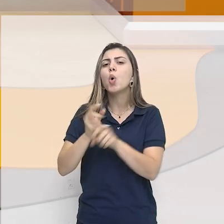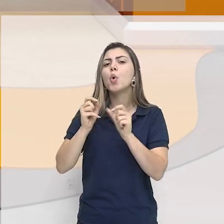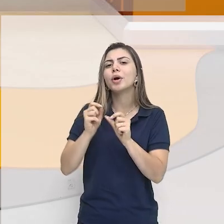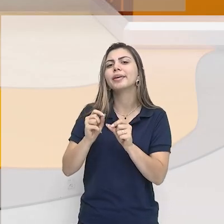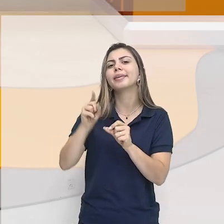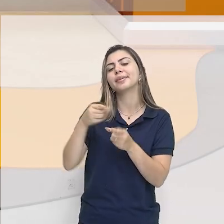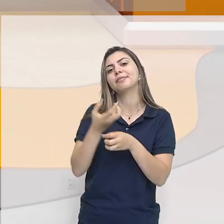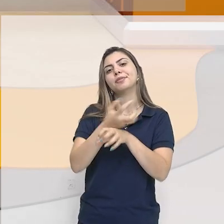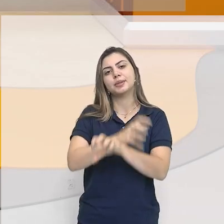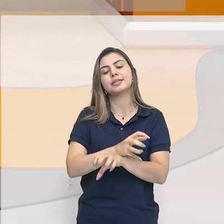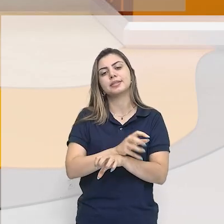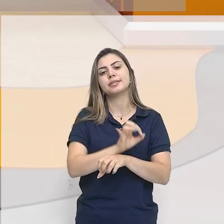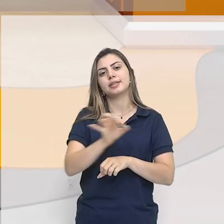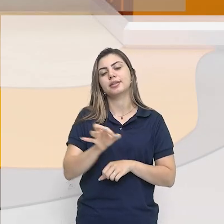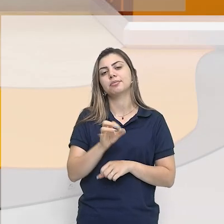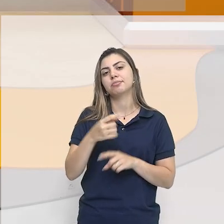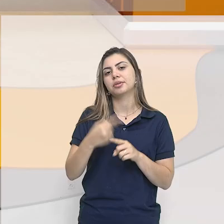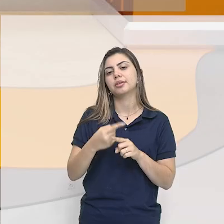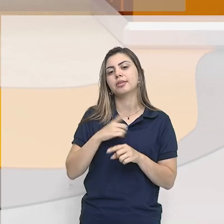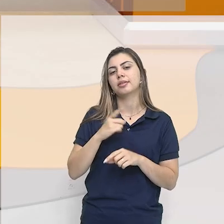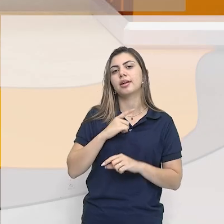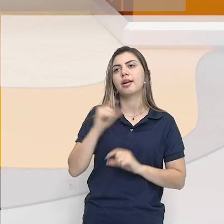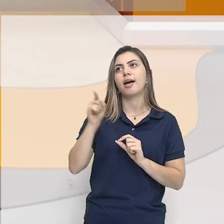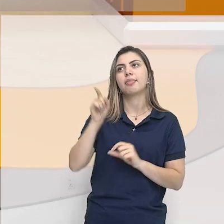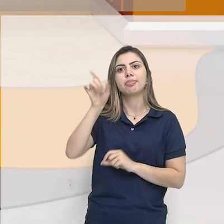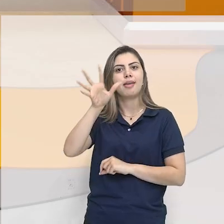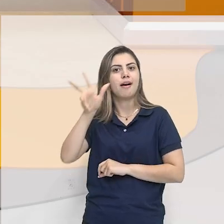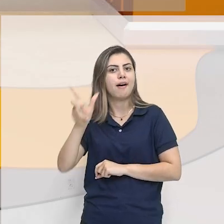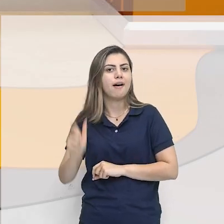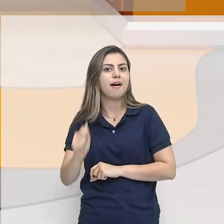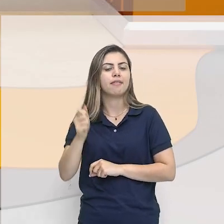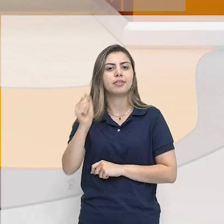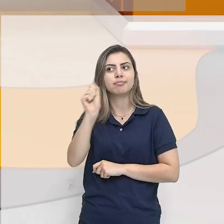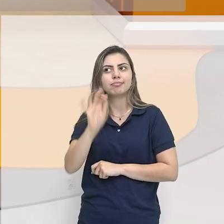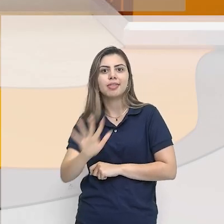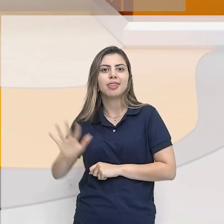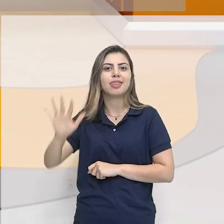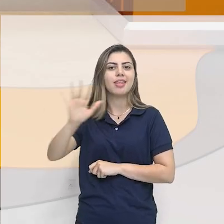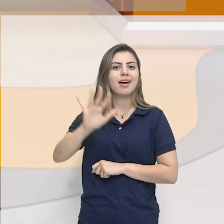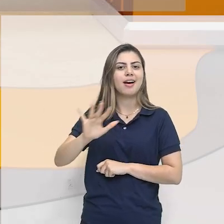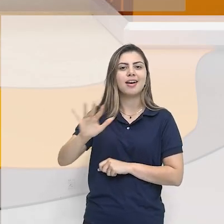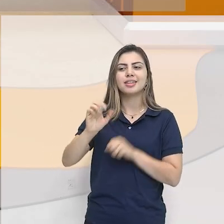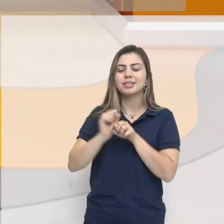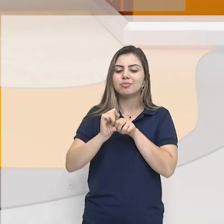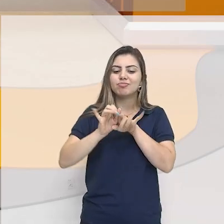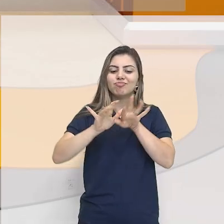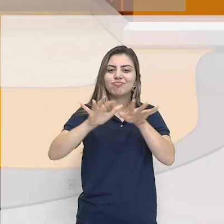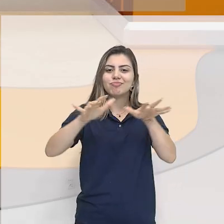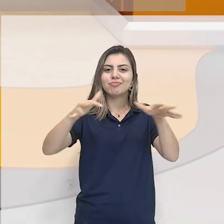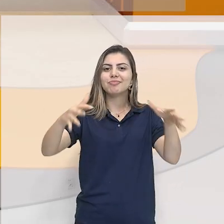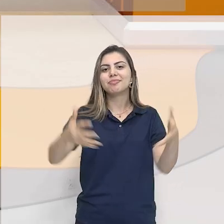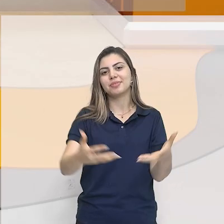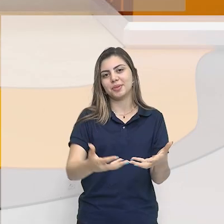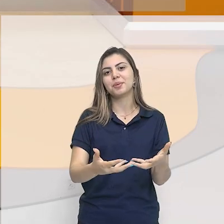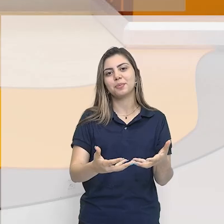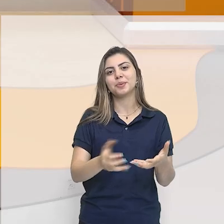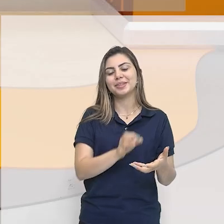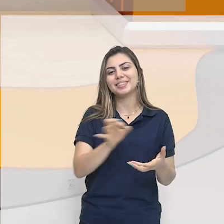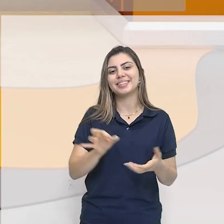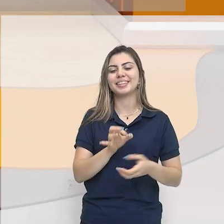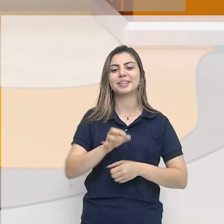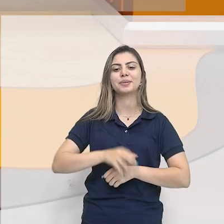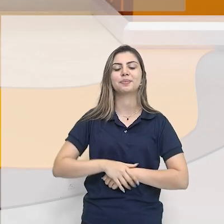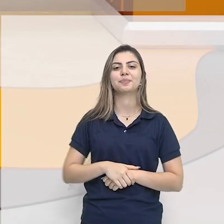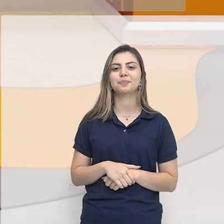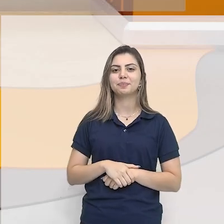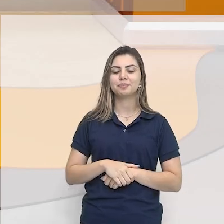Esses fósseis, né, que ficaram, então, lá na África, na Ásia, e, né, se espalharam, então, para todas as partes, então,